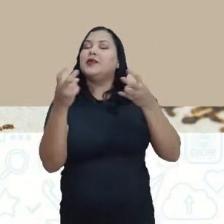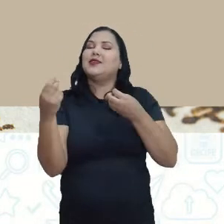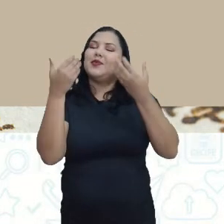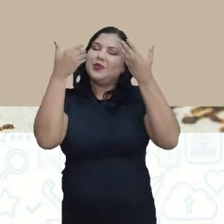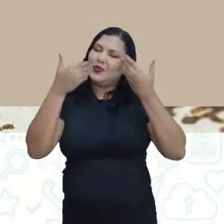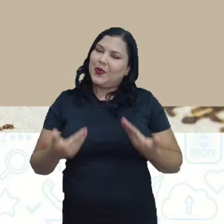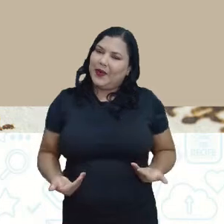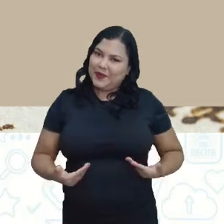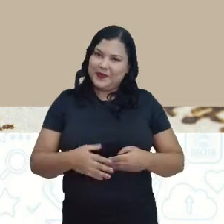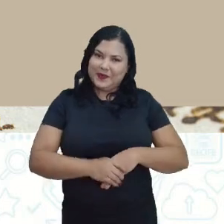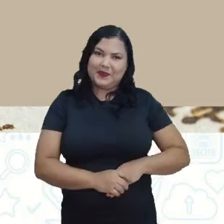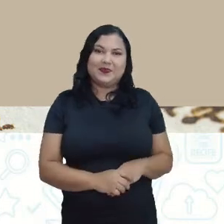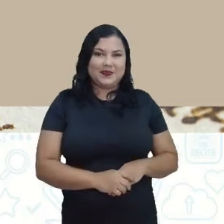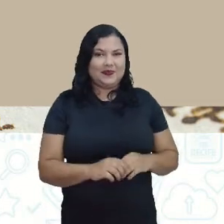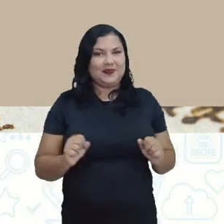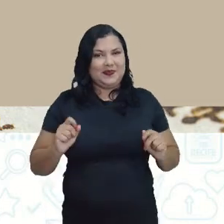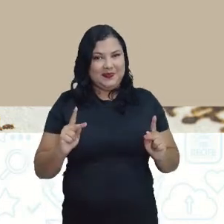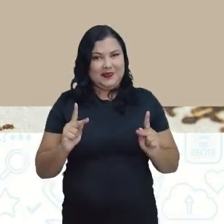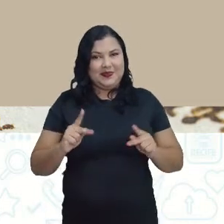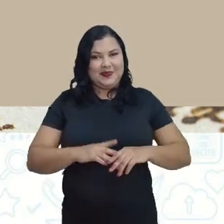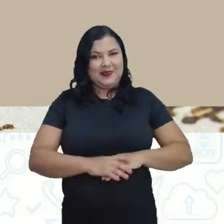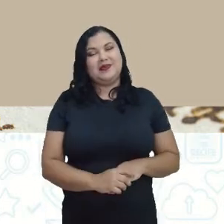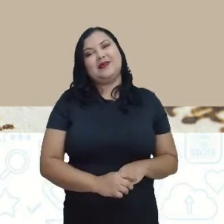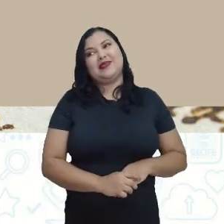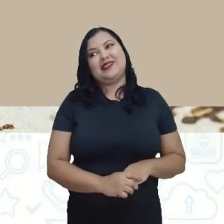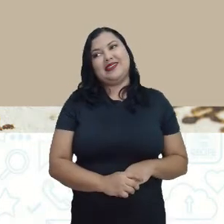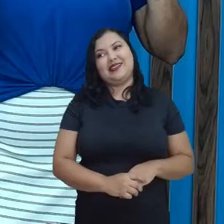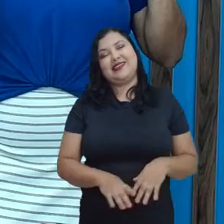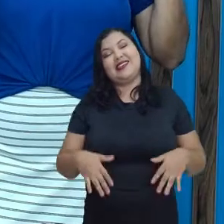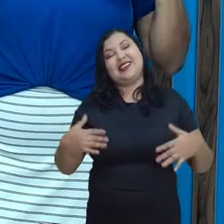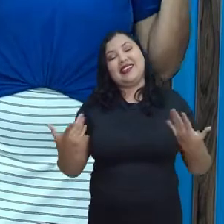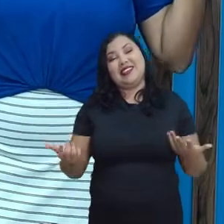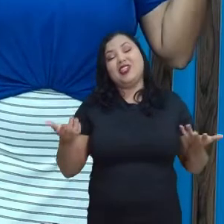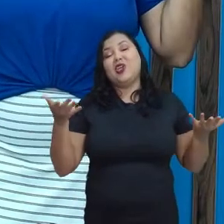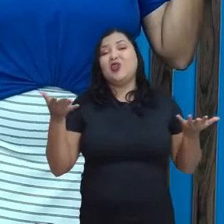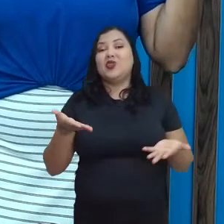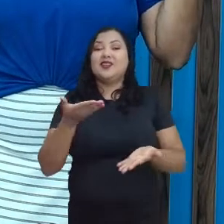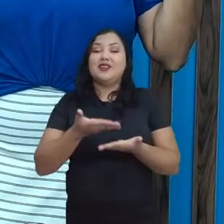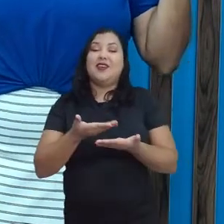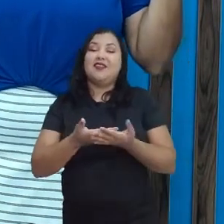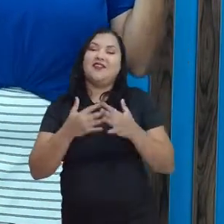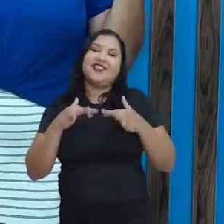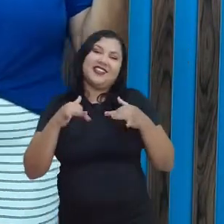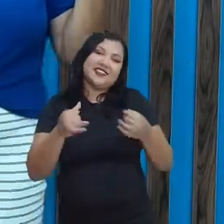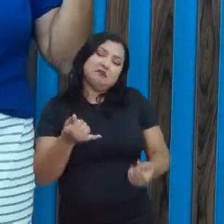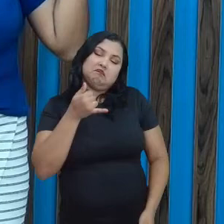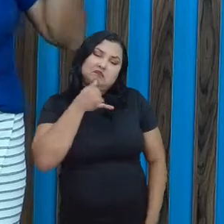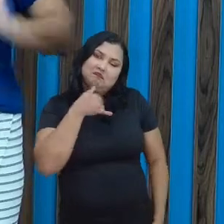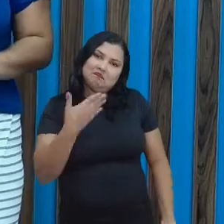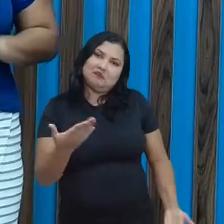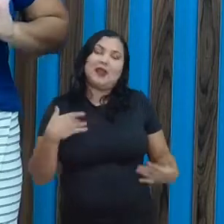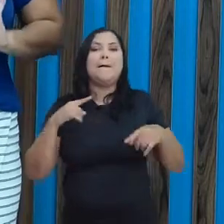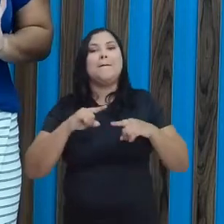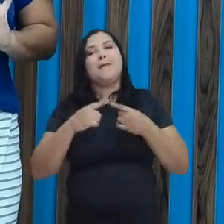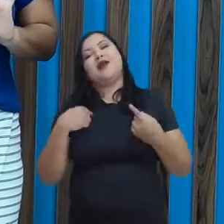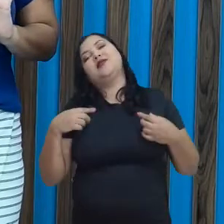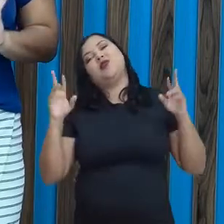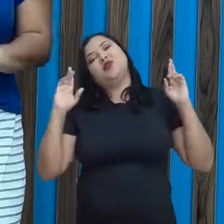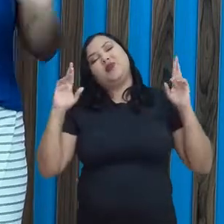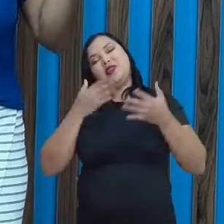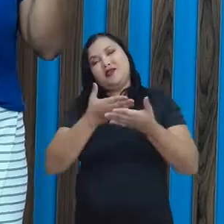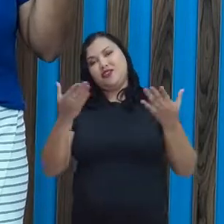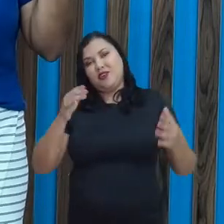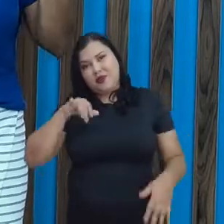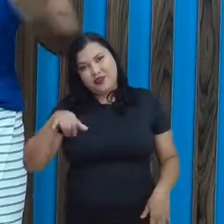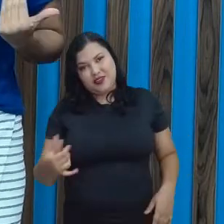eu. Tá certo, gente? Olha, nossa aula está no final, infelizmente. Eu espero que vocês tenham aproveitado.